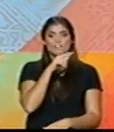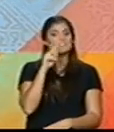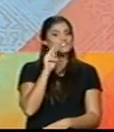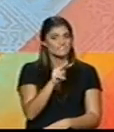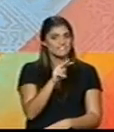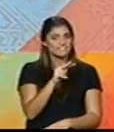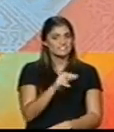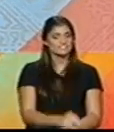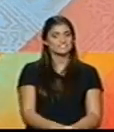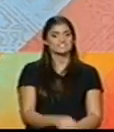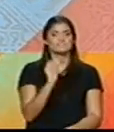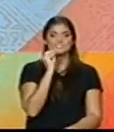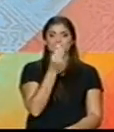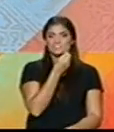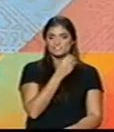ver.